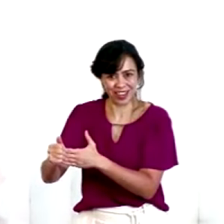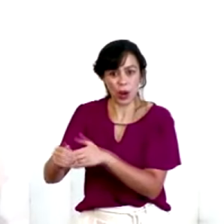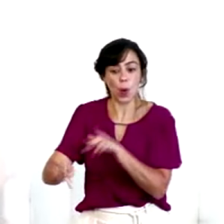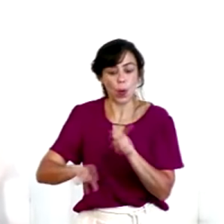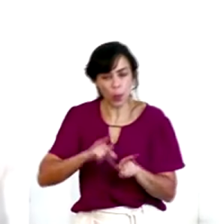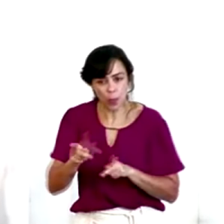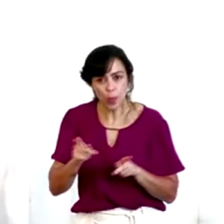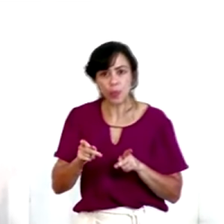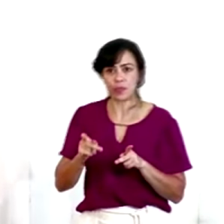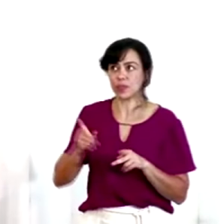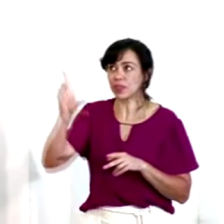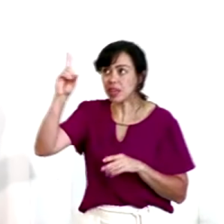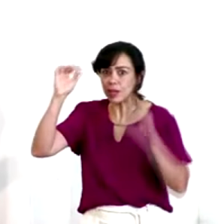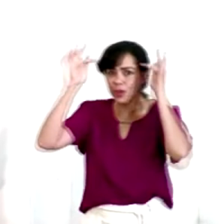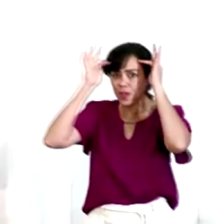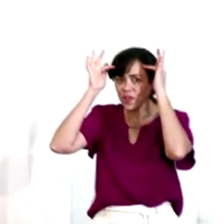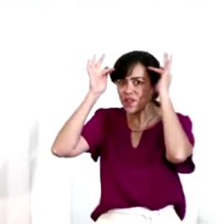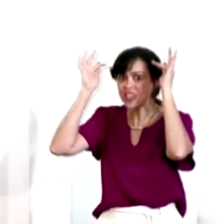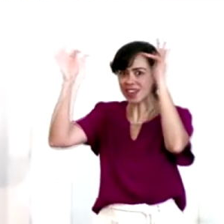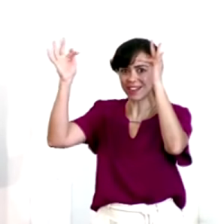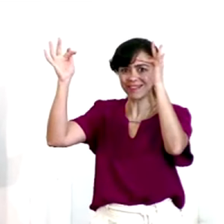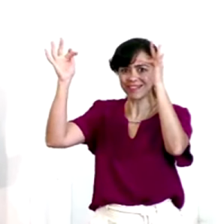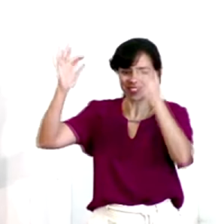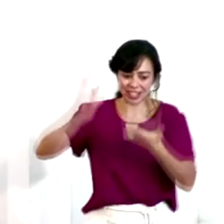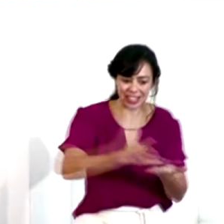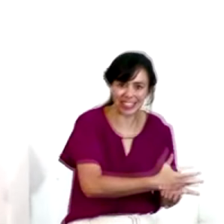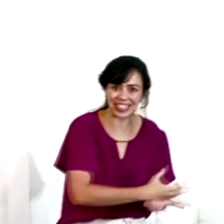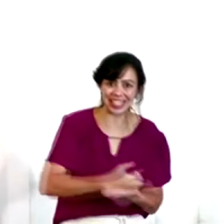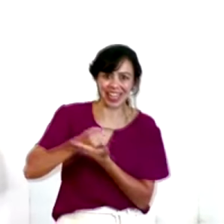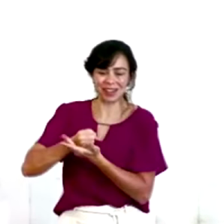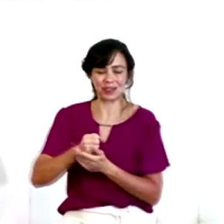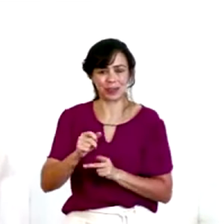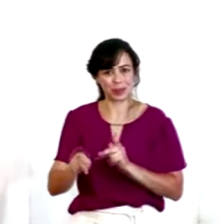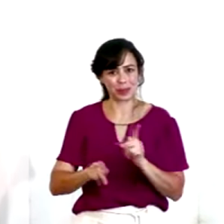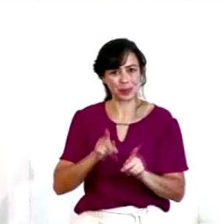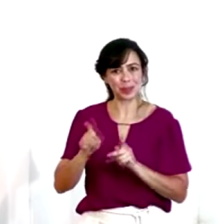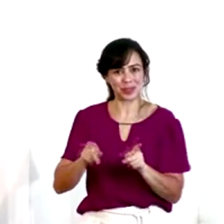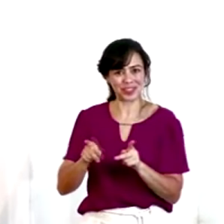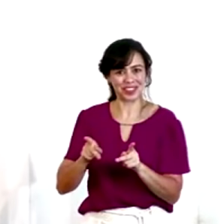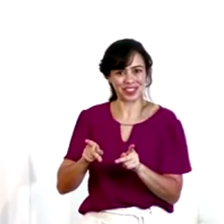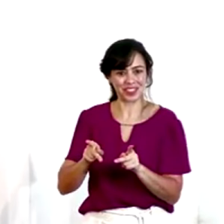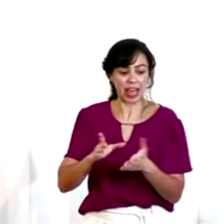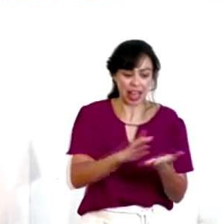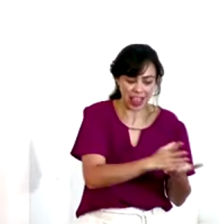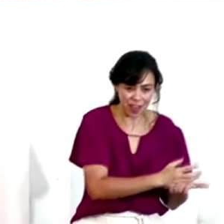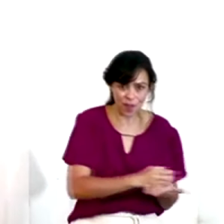fiel, que é resgatado e restaurado a vida em Judá.